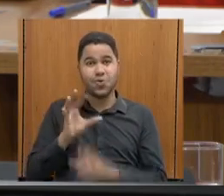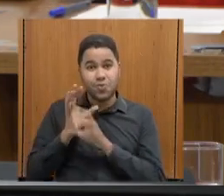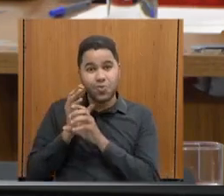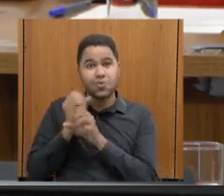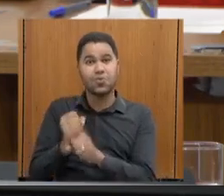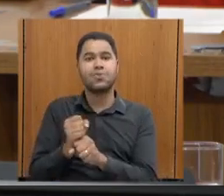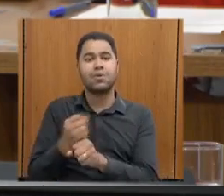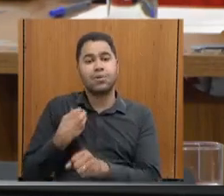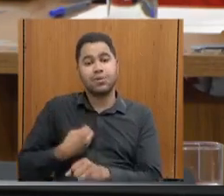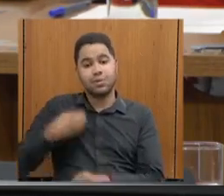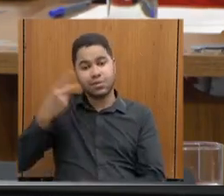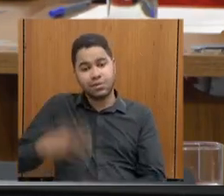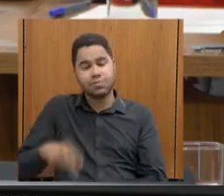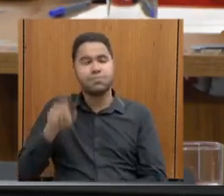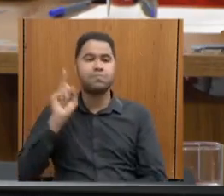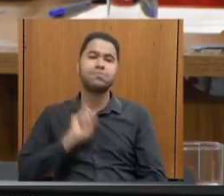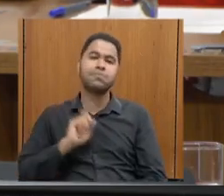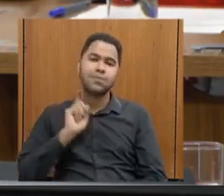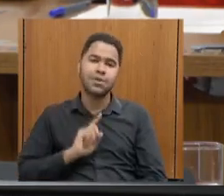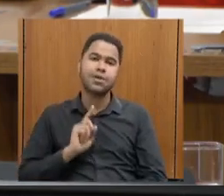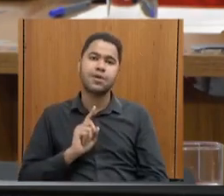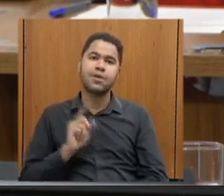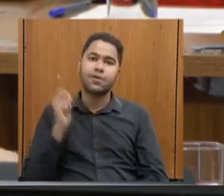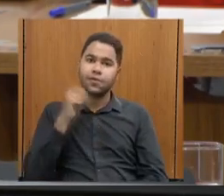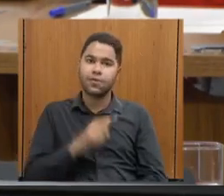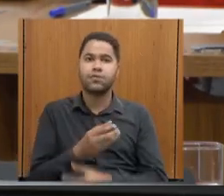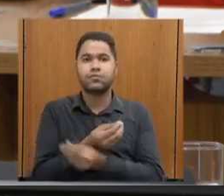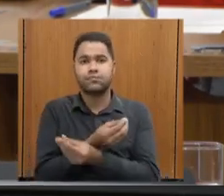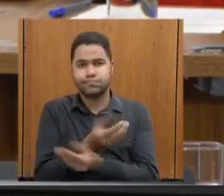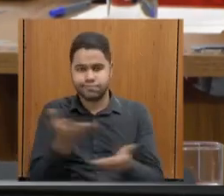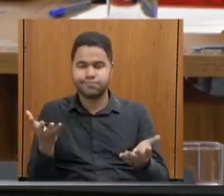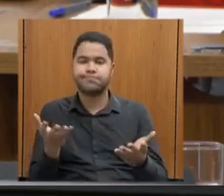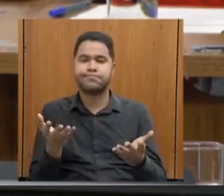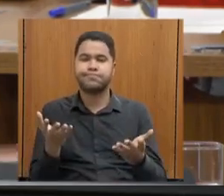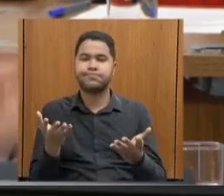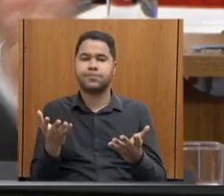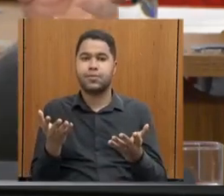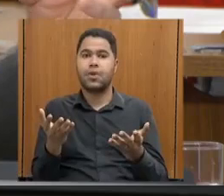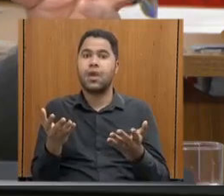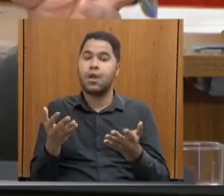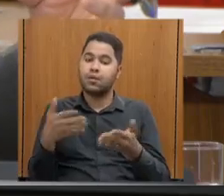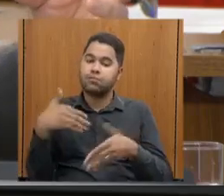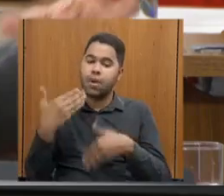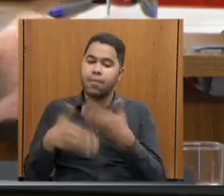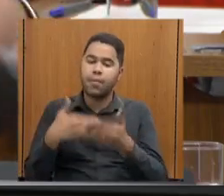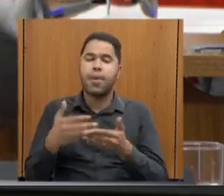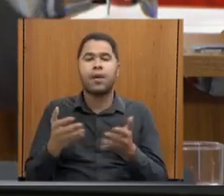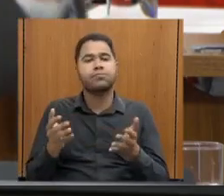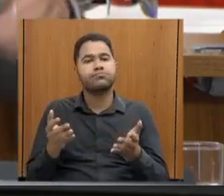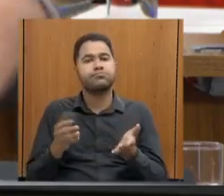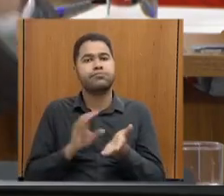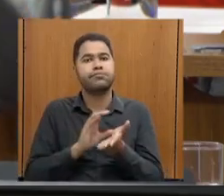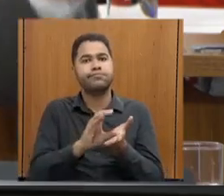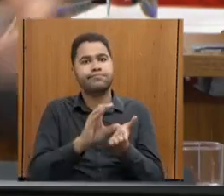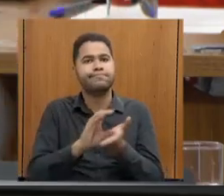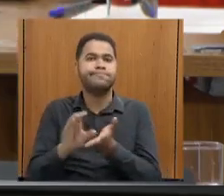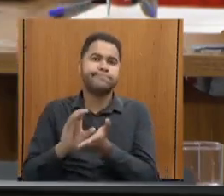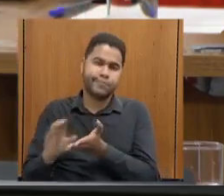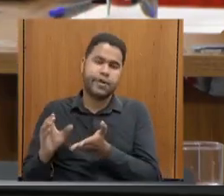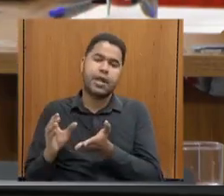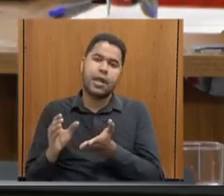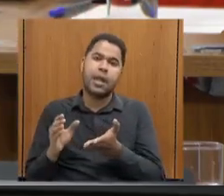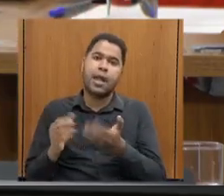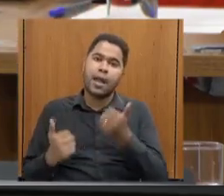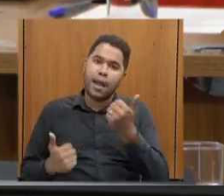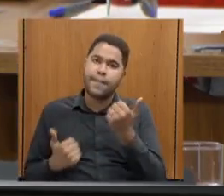Empregos hoje existentes em Minas né que a gente vai conseguir gerar é com a execução desse plano de investimentos que assim plano de vencimento de fato